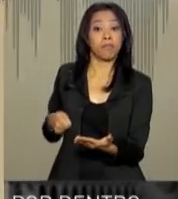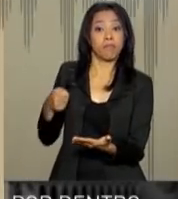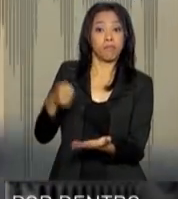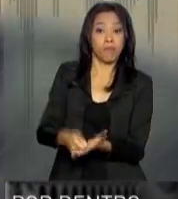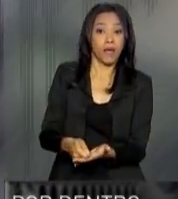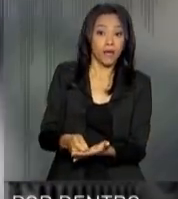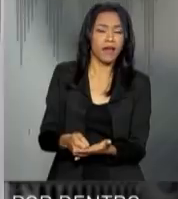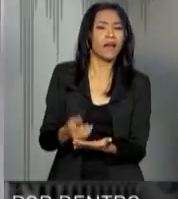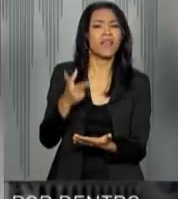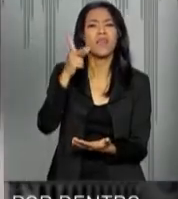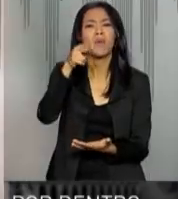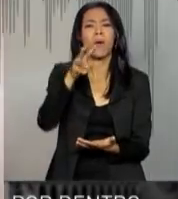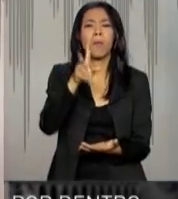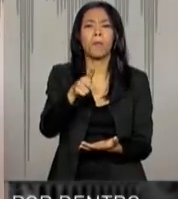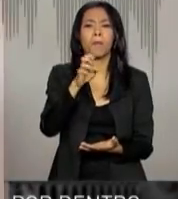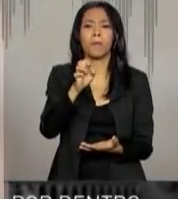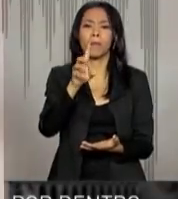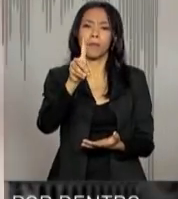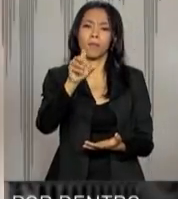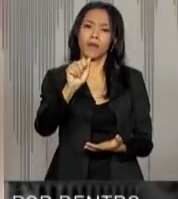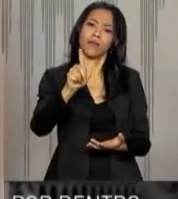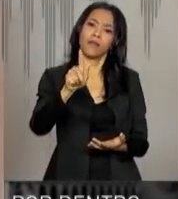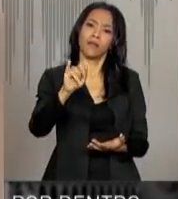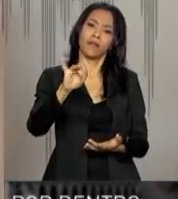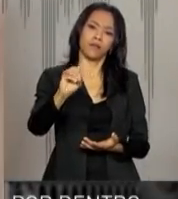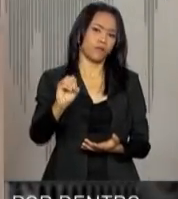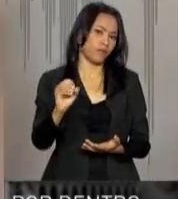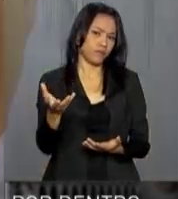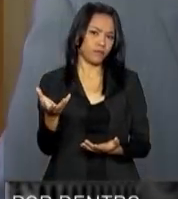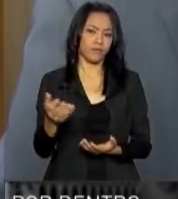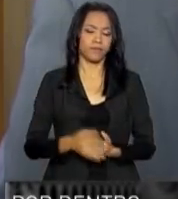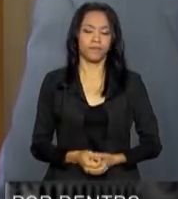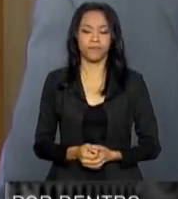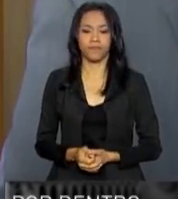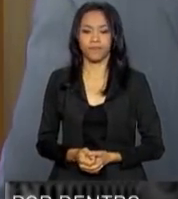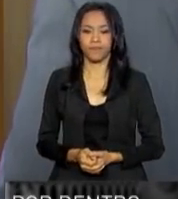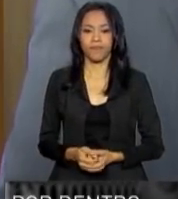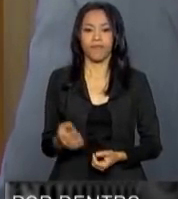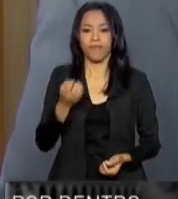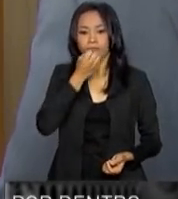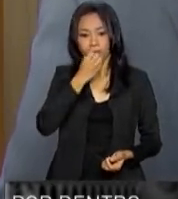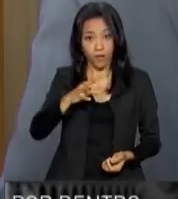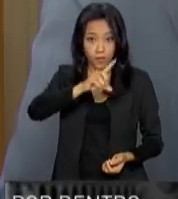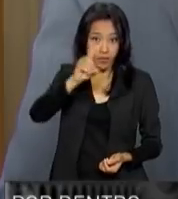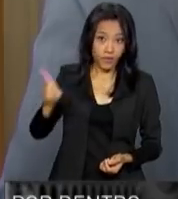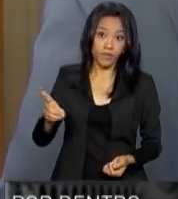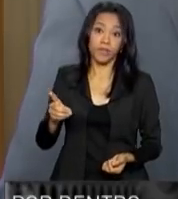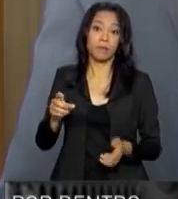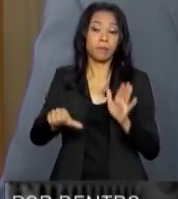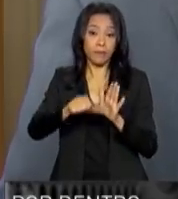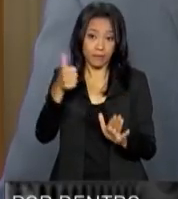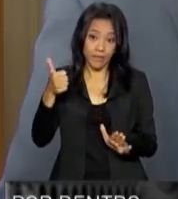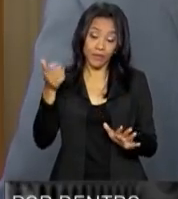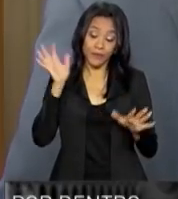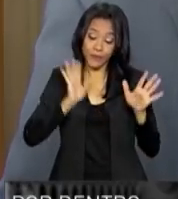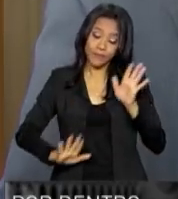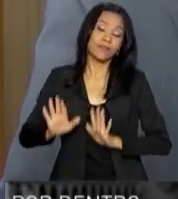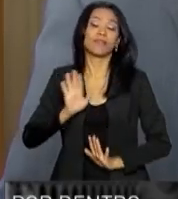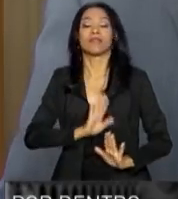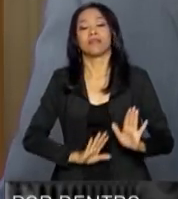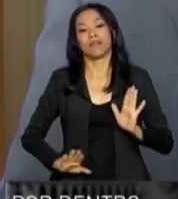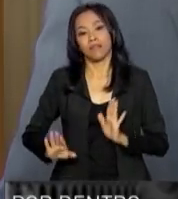pedágio o bonde amarildo primeiramente tem que tomar um pouco de cuidado que